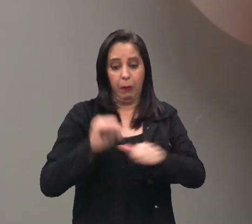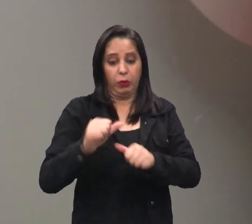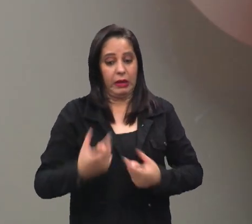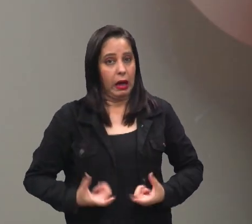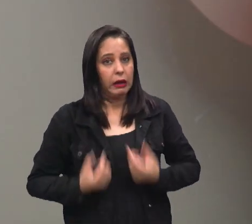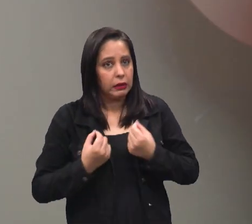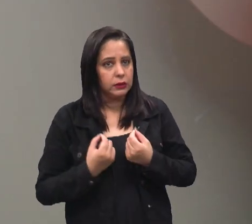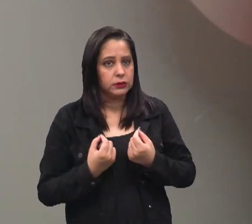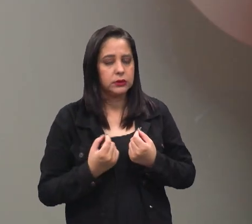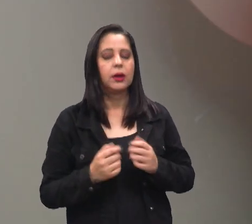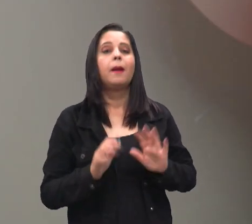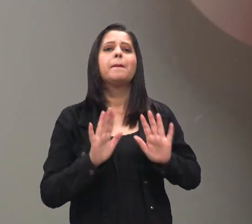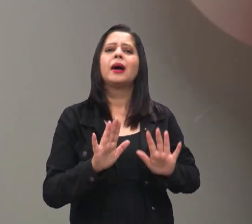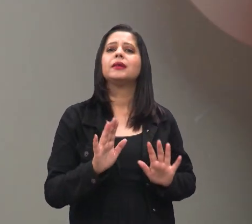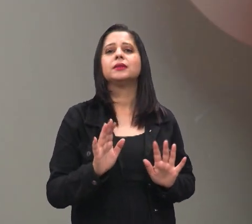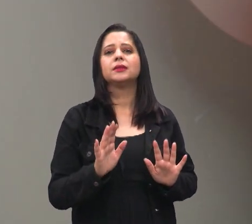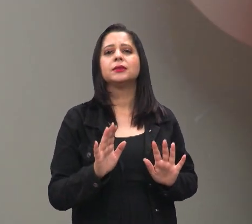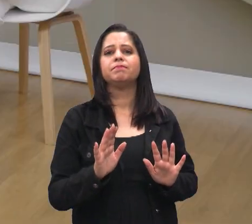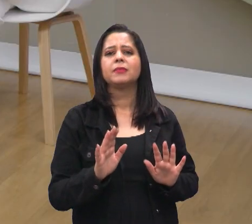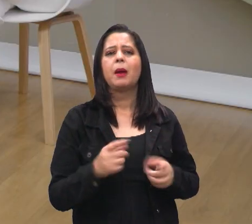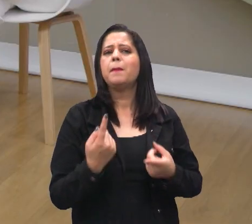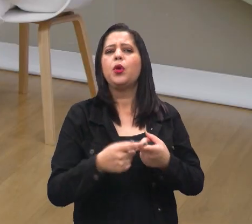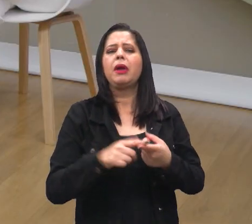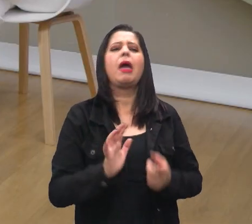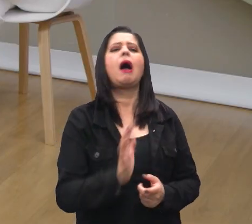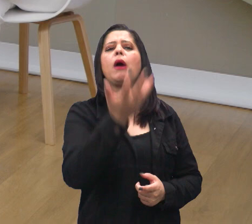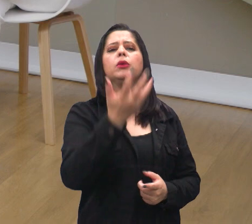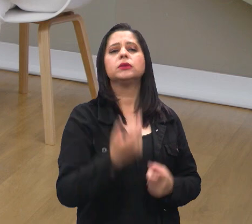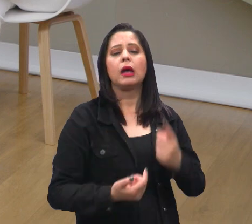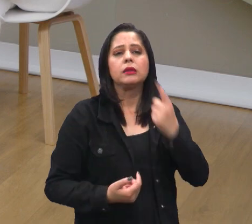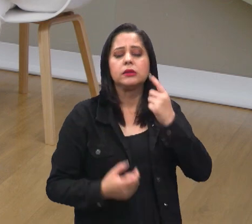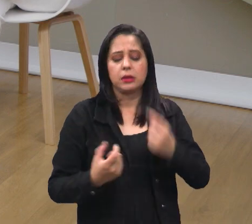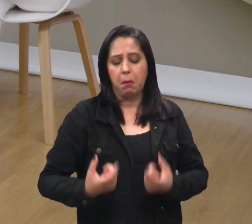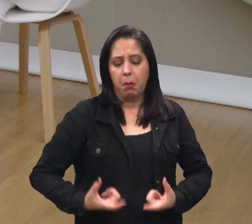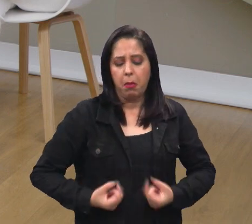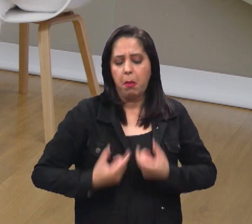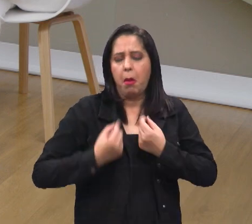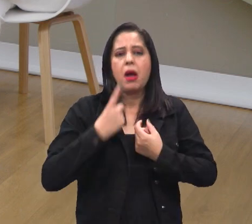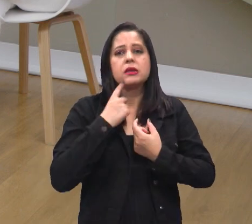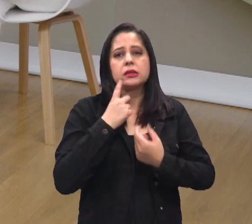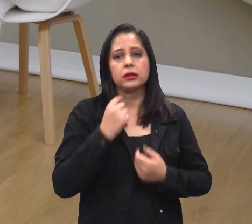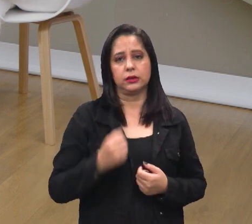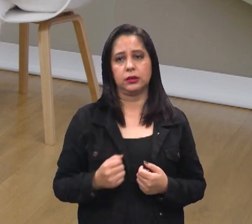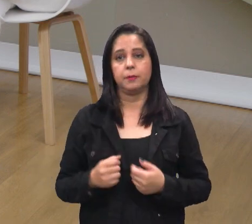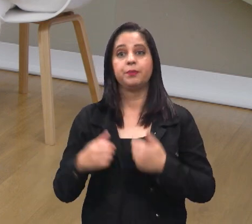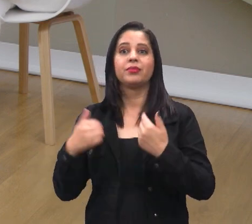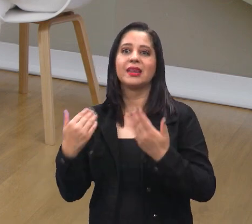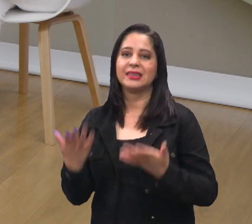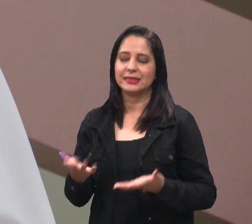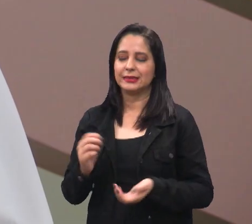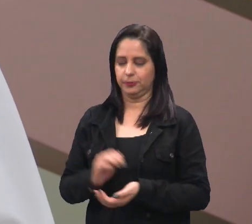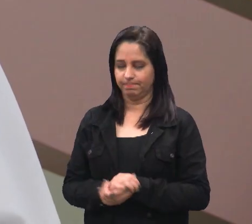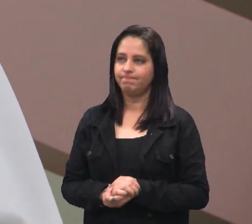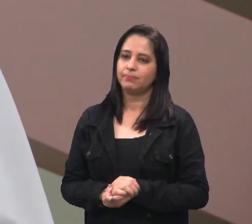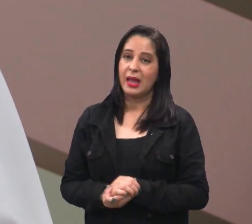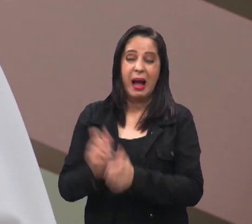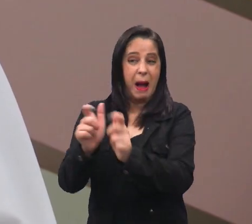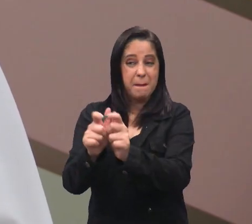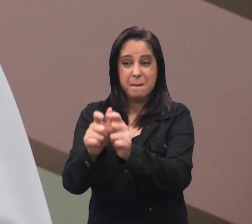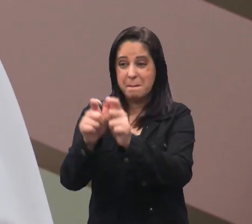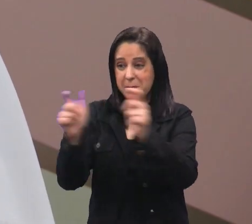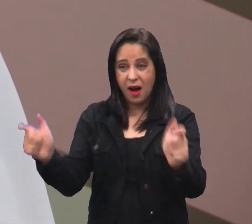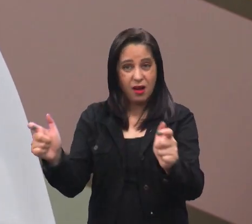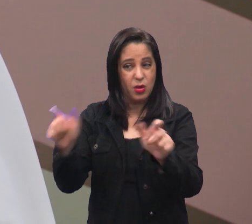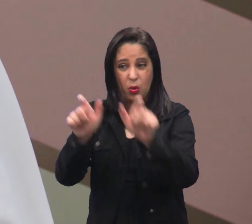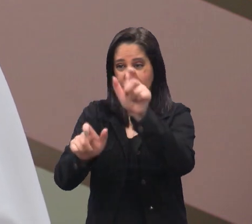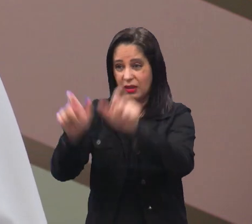da leucemia? Pode, mas assim, na grande maioria dos pacientes, nós não vemos relação de algum